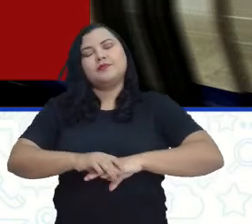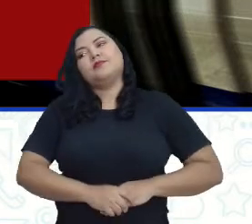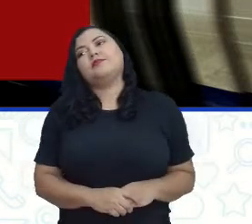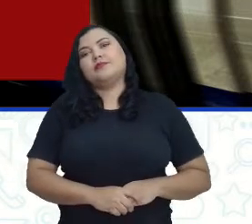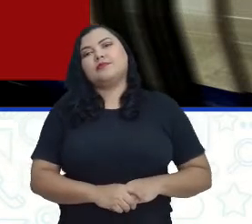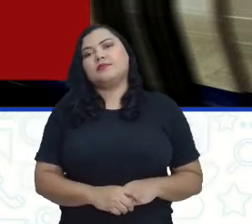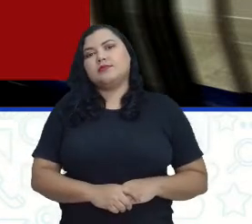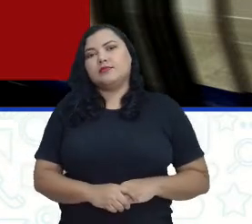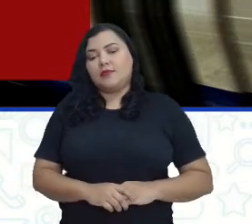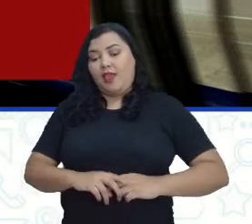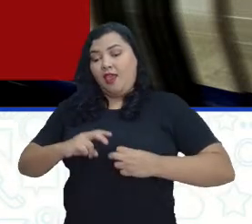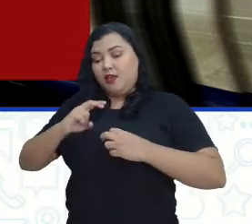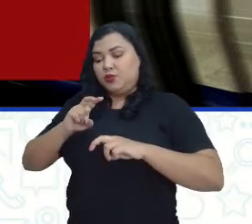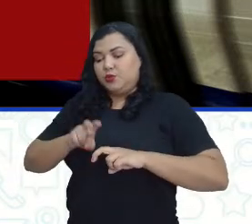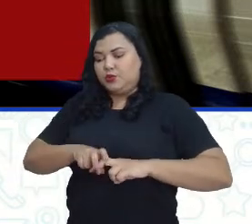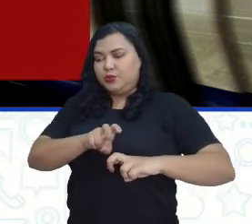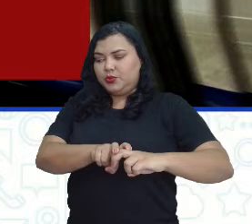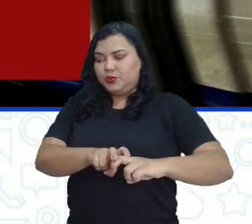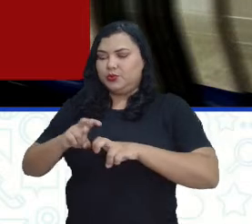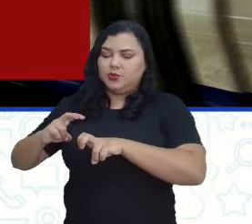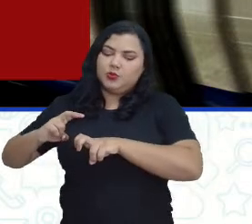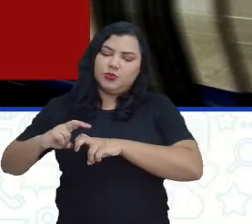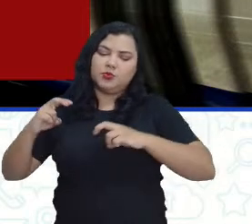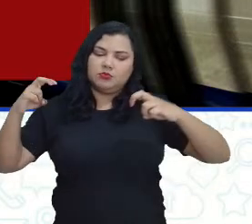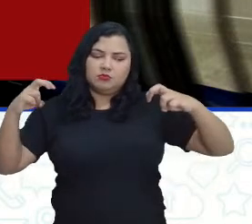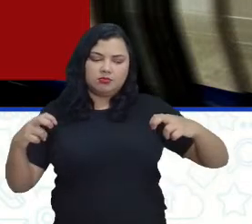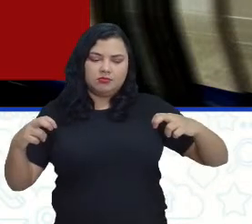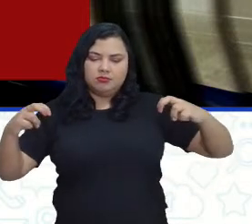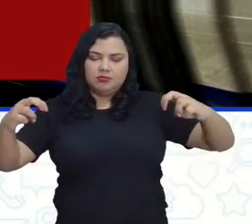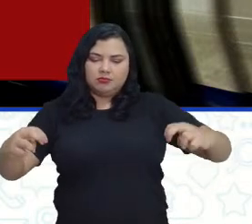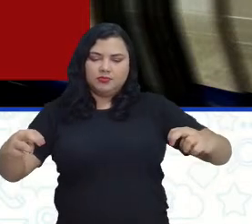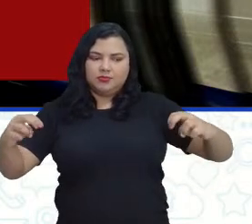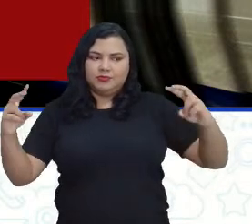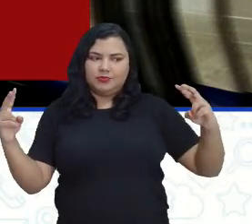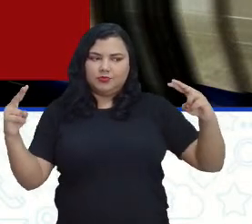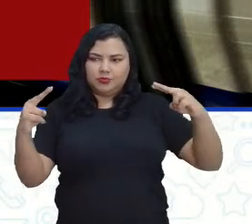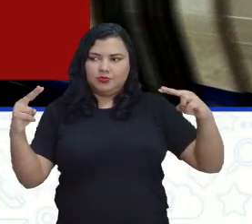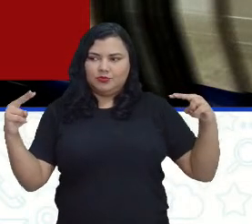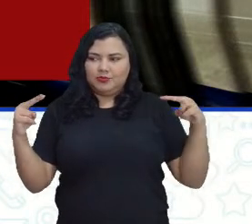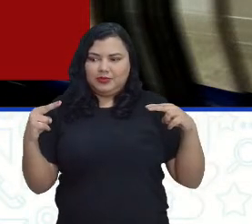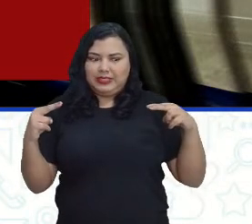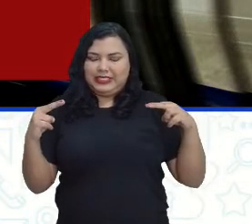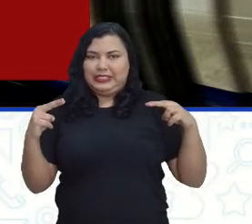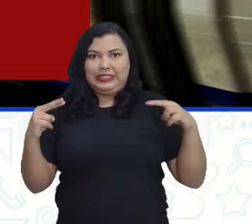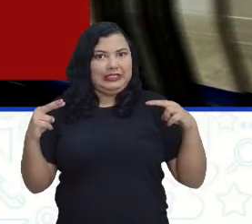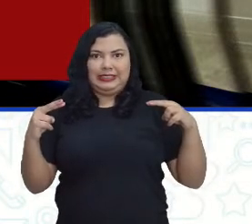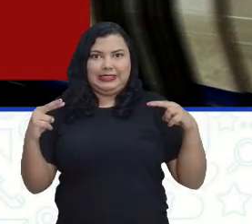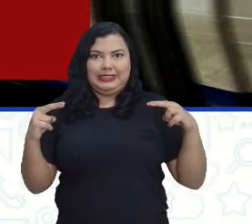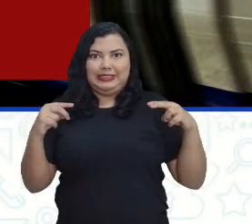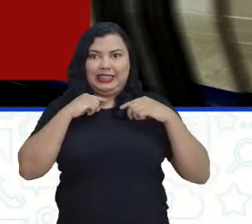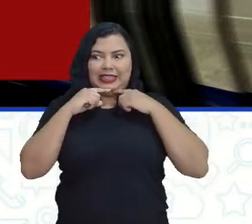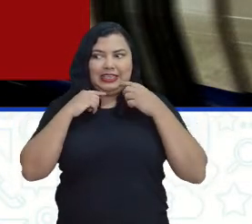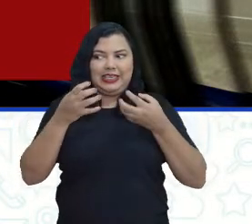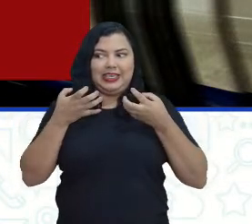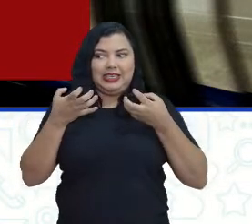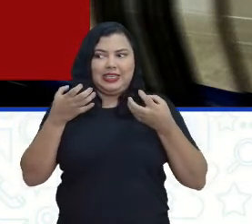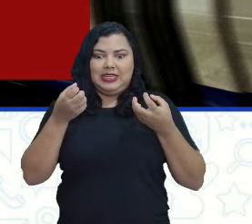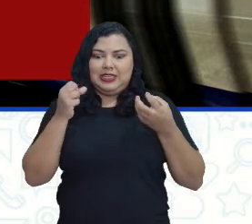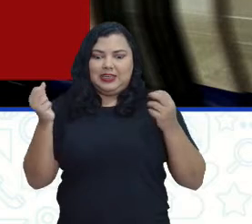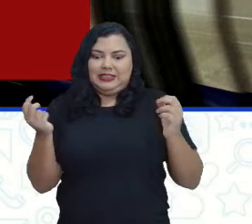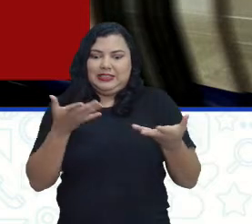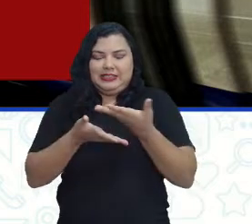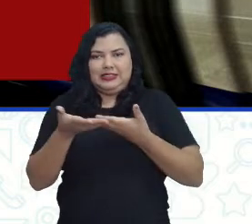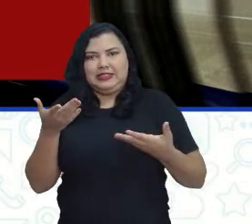são obrigadas a se entreolharem, nenhuma delas queria estar ali. O homem não foi ensinado a olhar nos